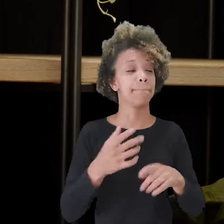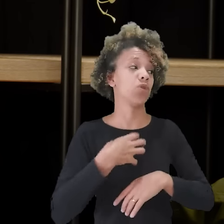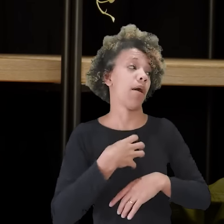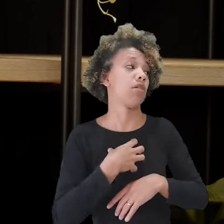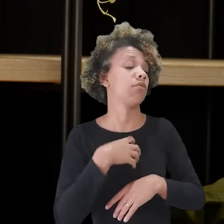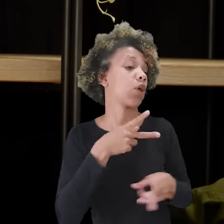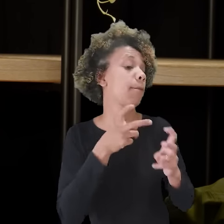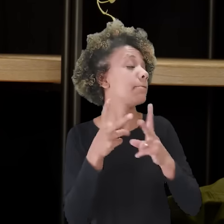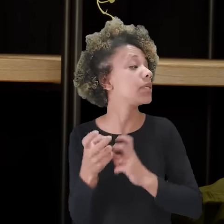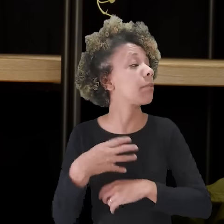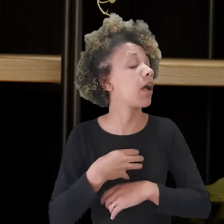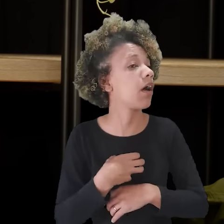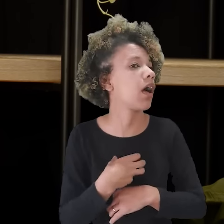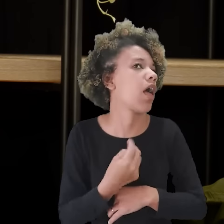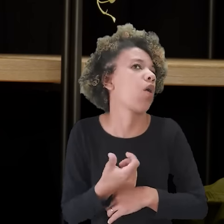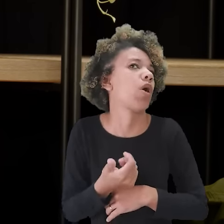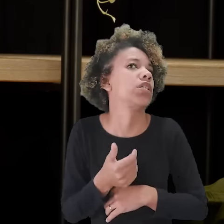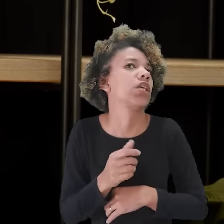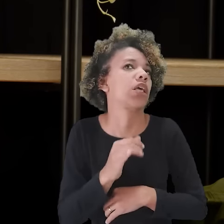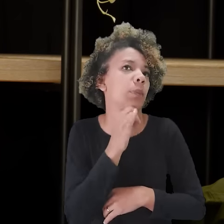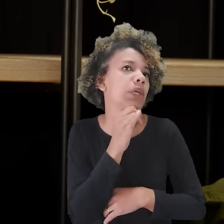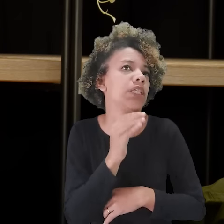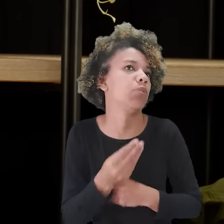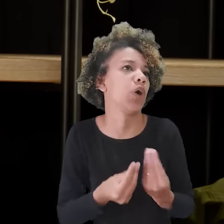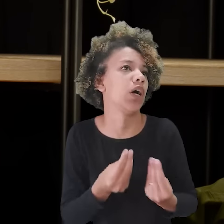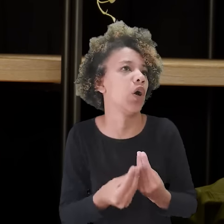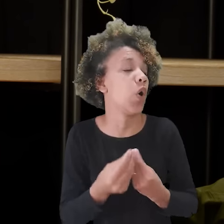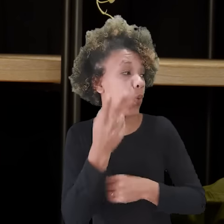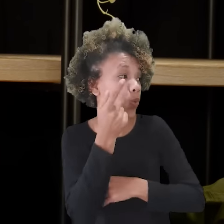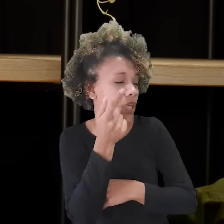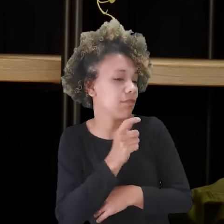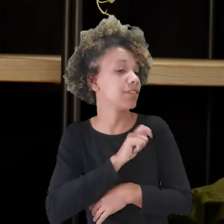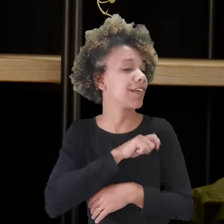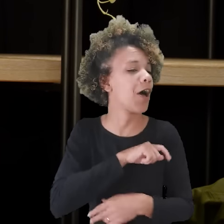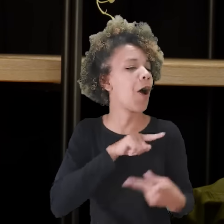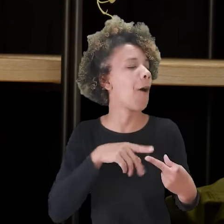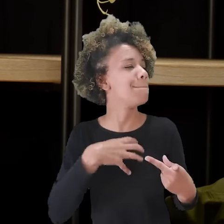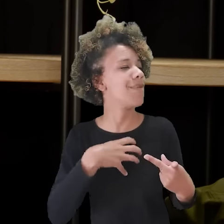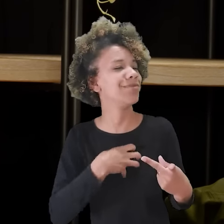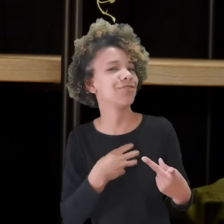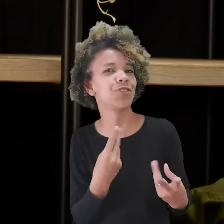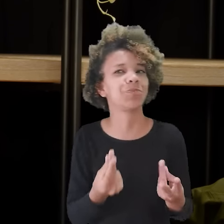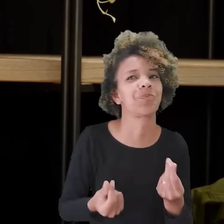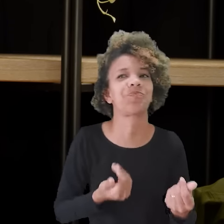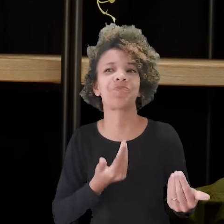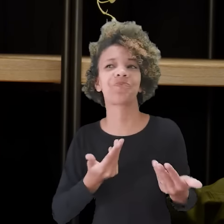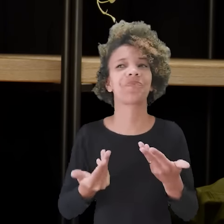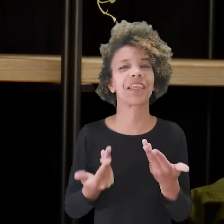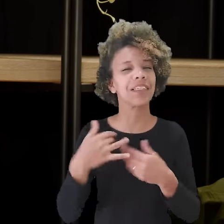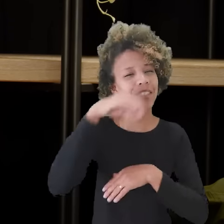disse que eu vejo na comédia baiana é quase como uma coisa meio é uma o cearense seria sacana o baiano ele quase uma coisa meio